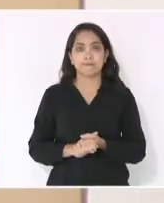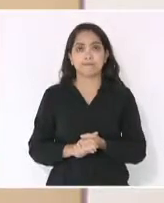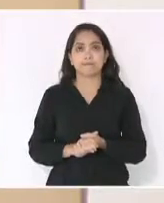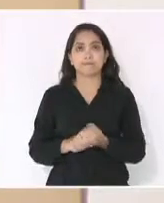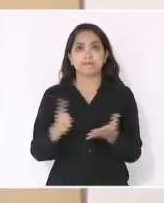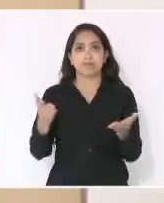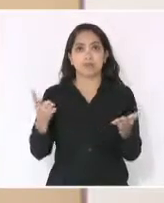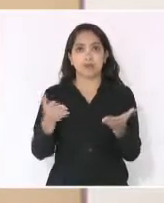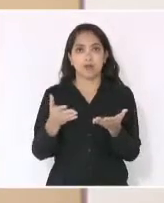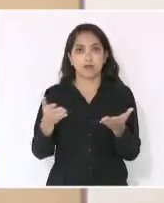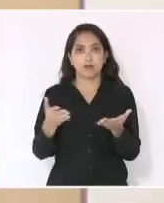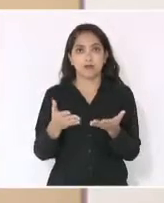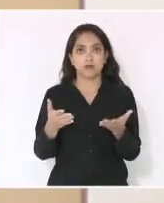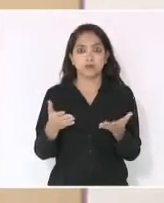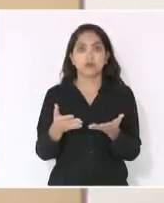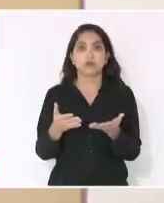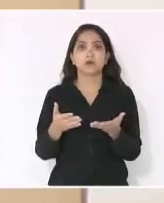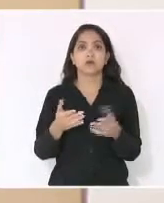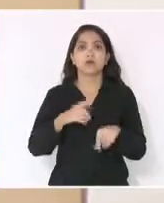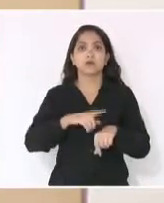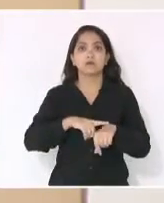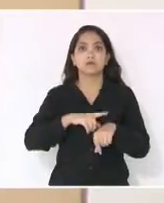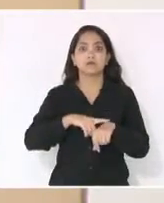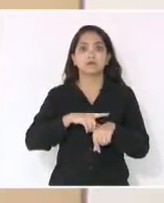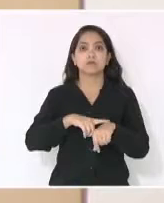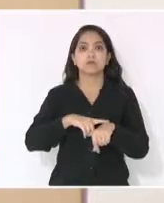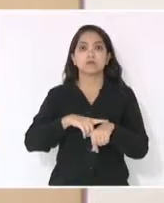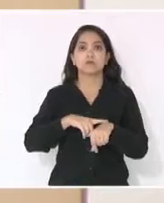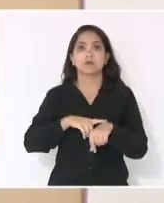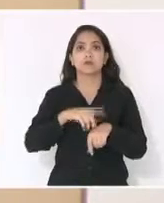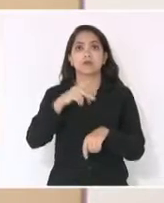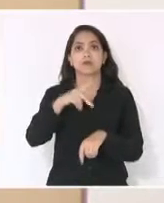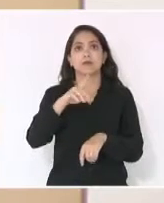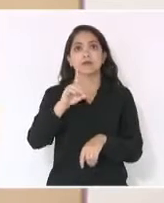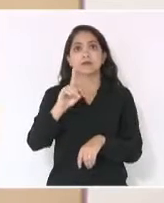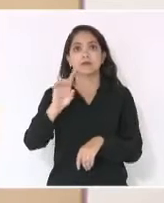que na sequência horário pertence ao pdt